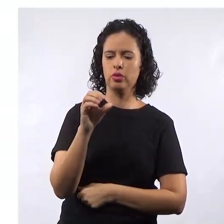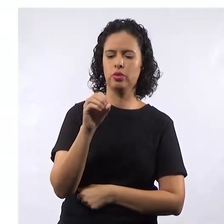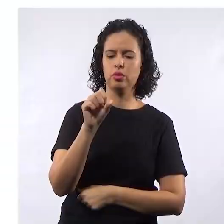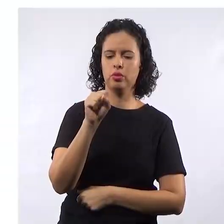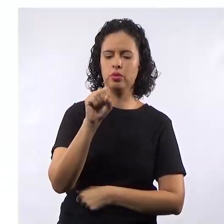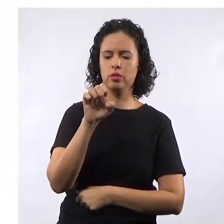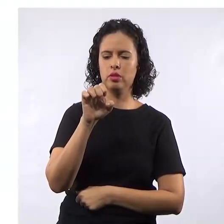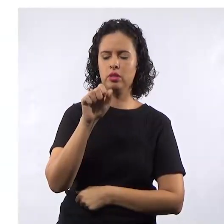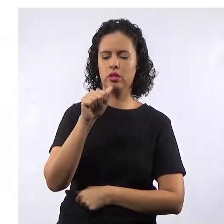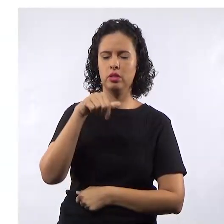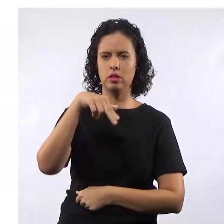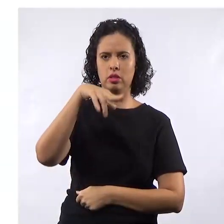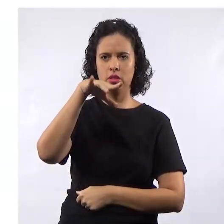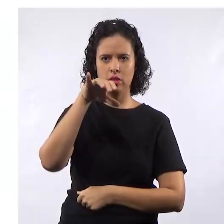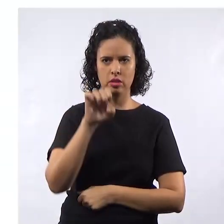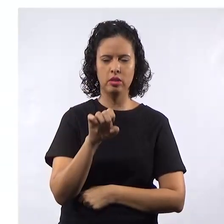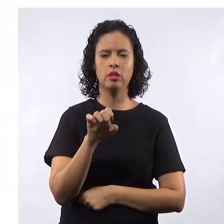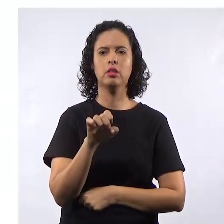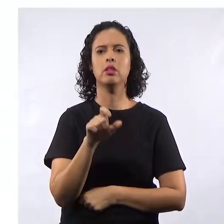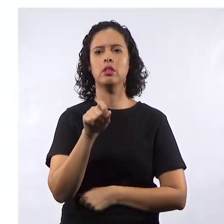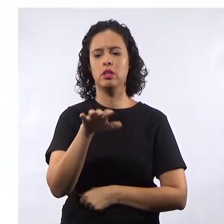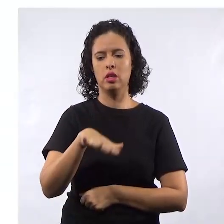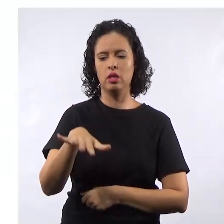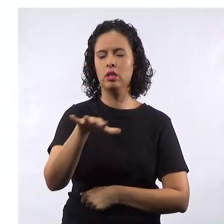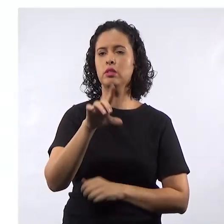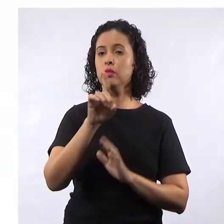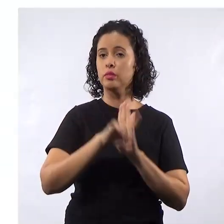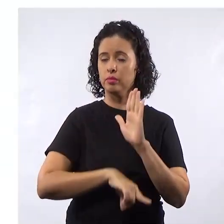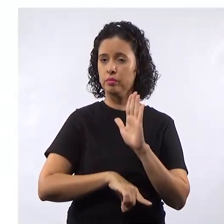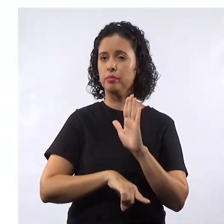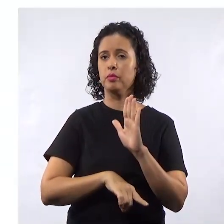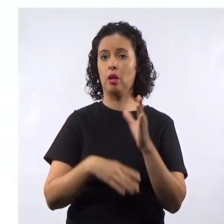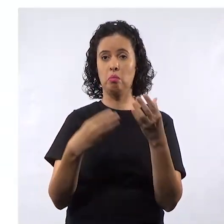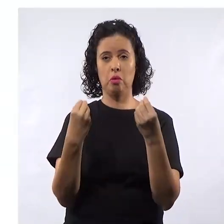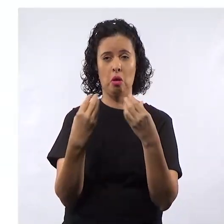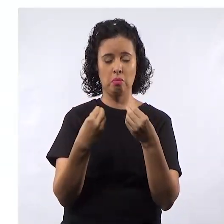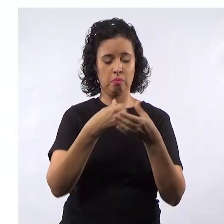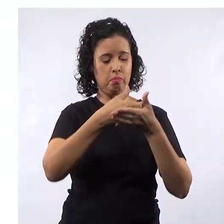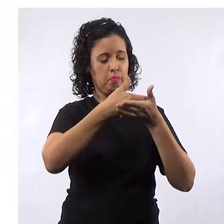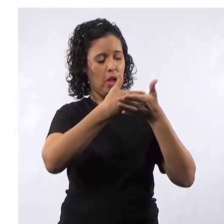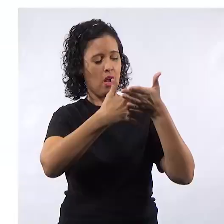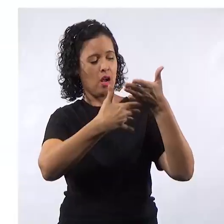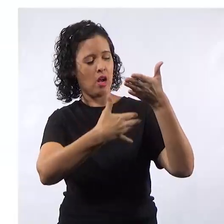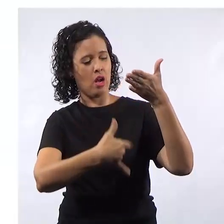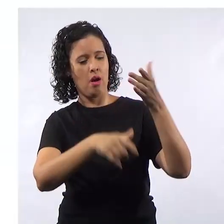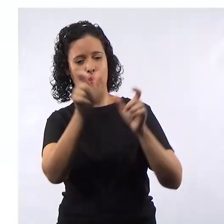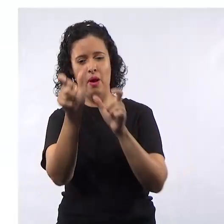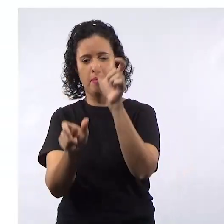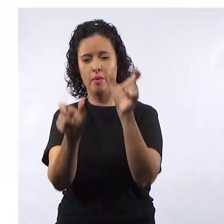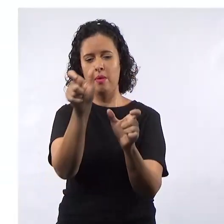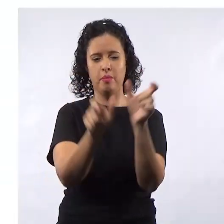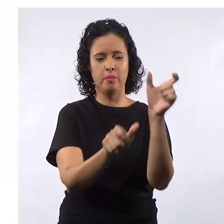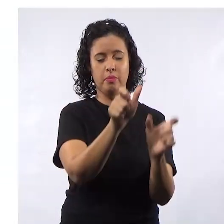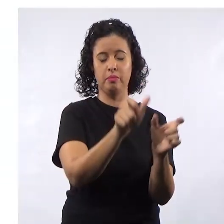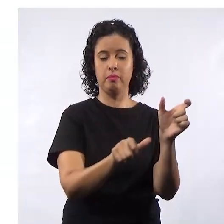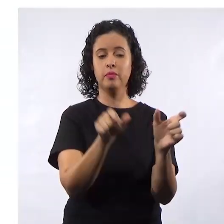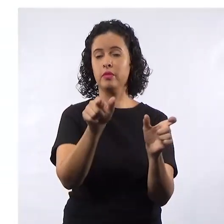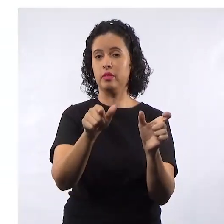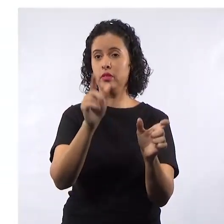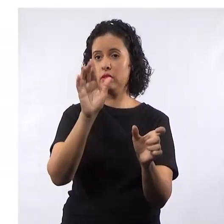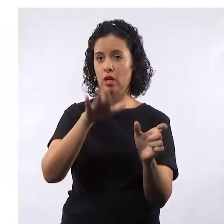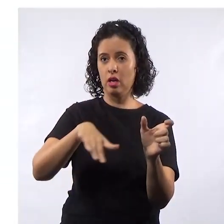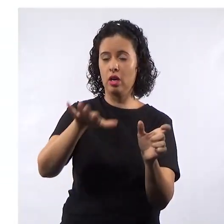dentro das suas obras aí, dentro do direito tributário, e muito aqui, ó, Paulo Nader também, todos eles são